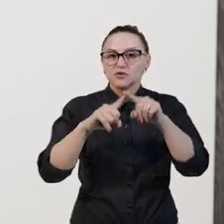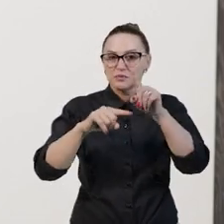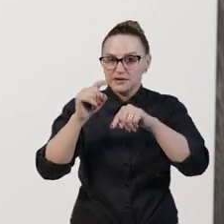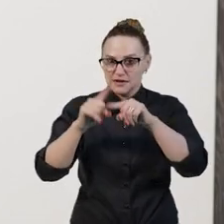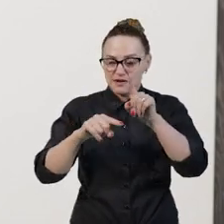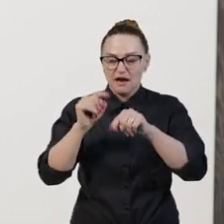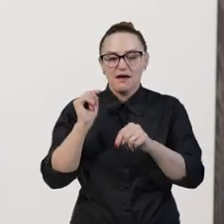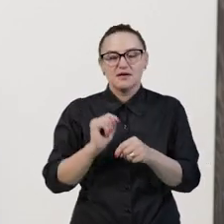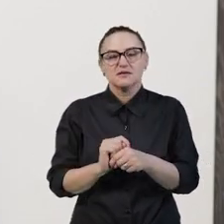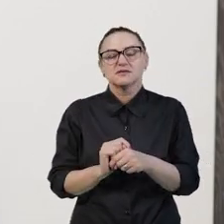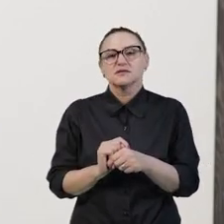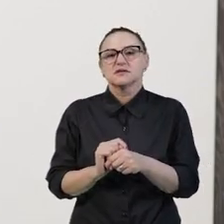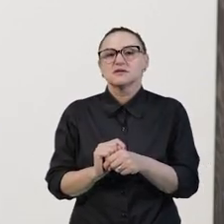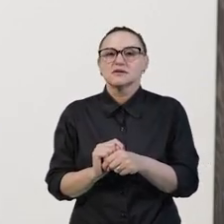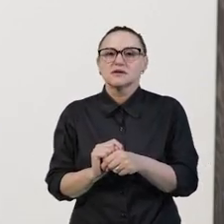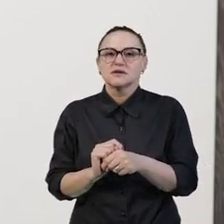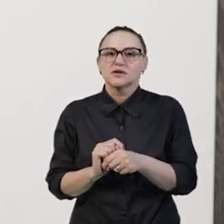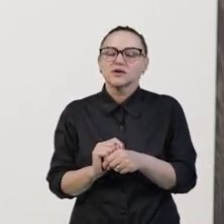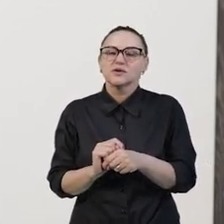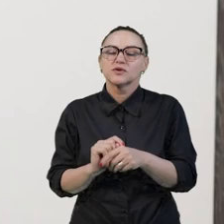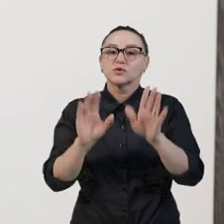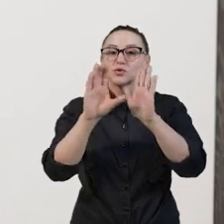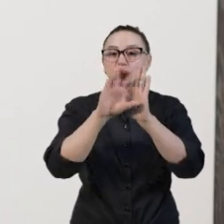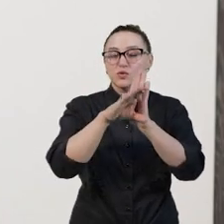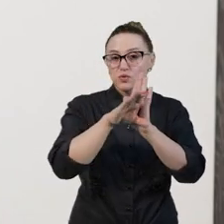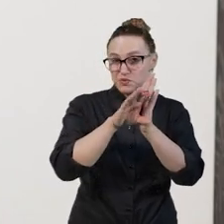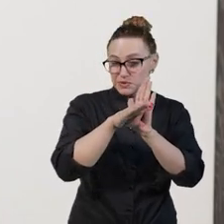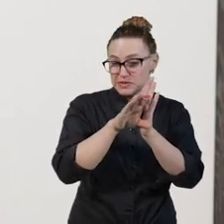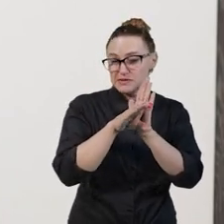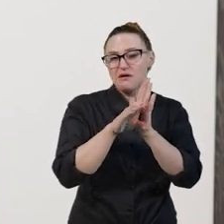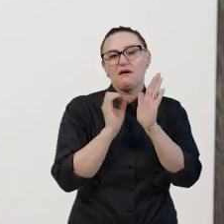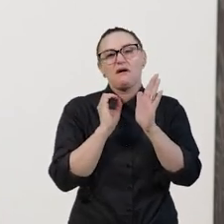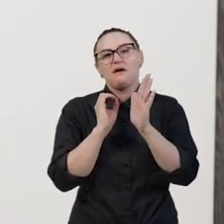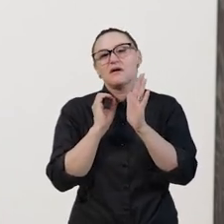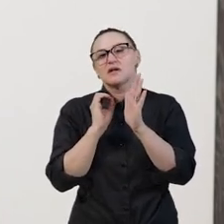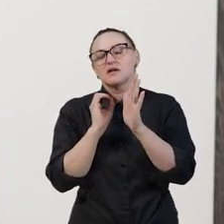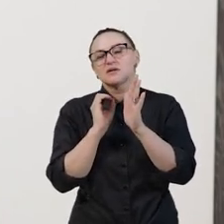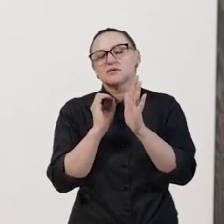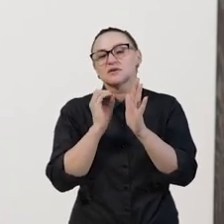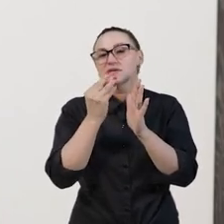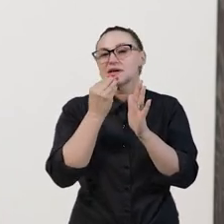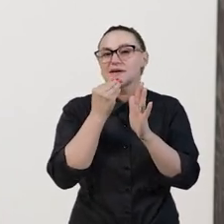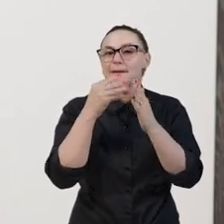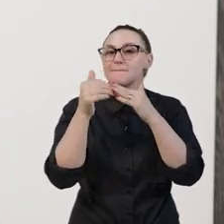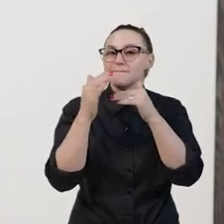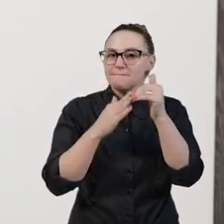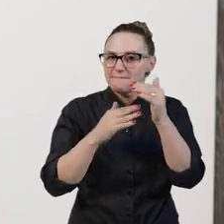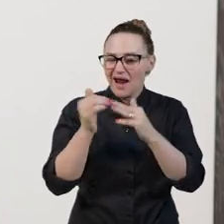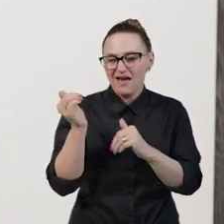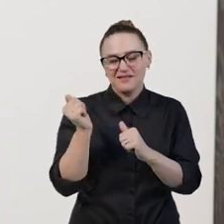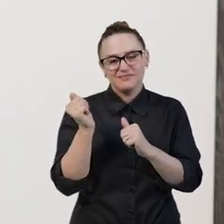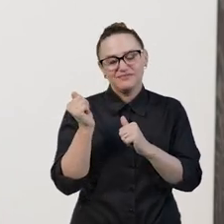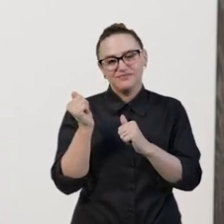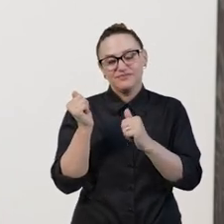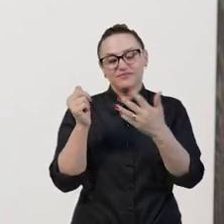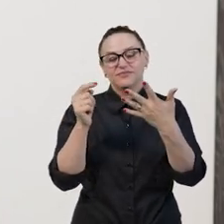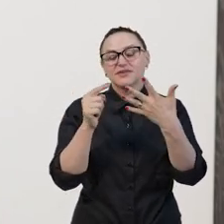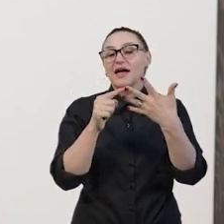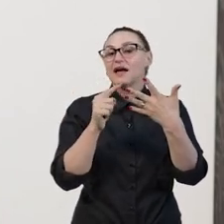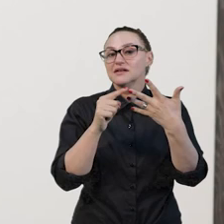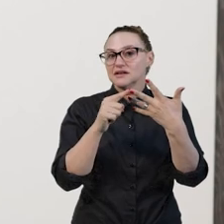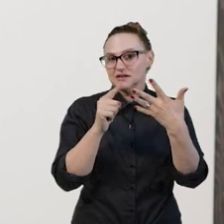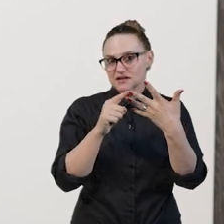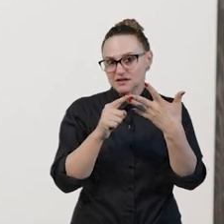aproximarem dos conceitos das possibilidades práticas certo na unidade